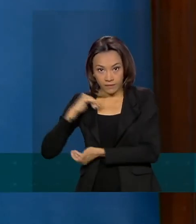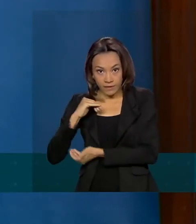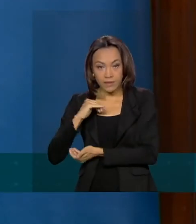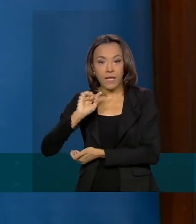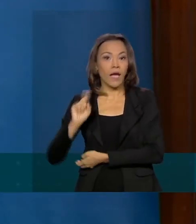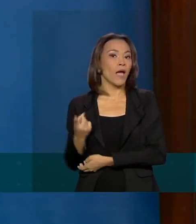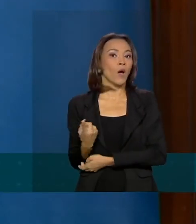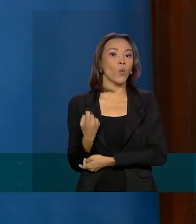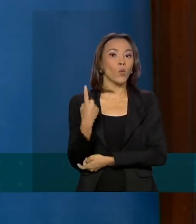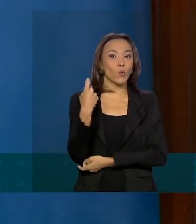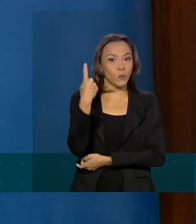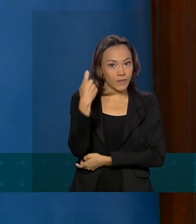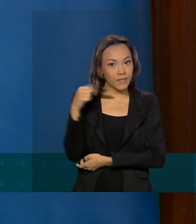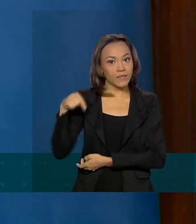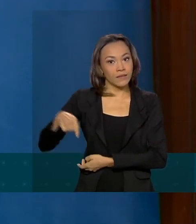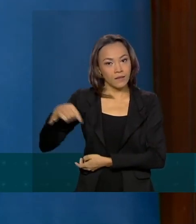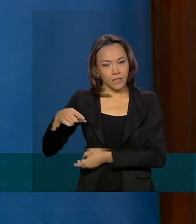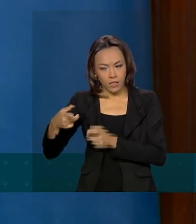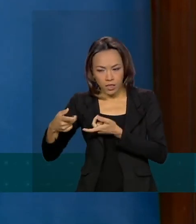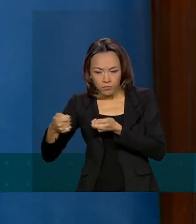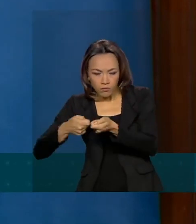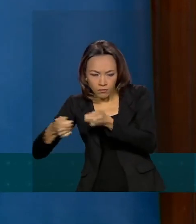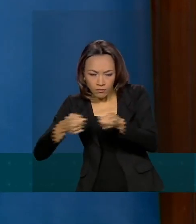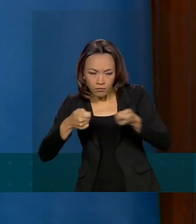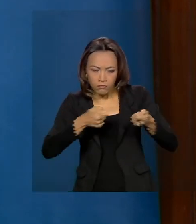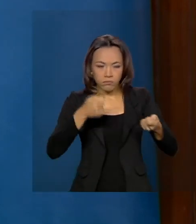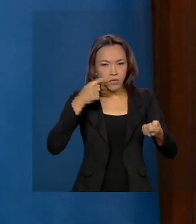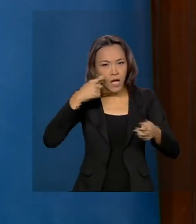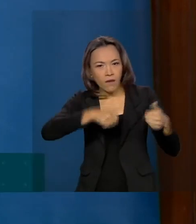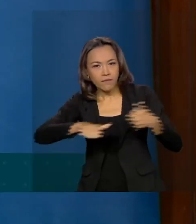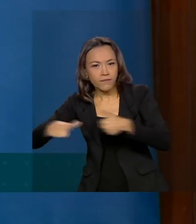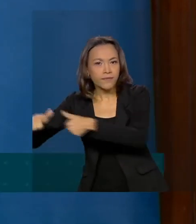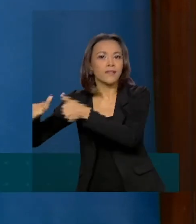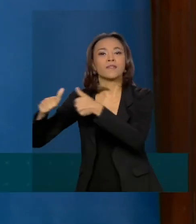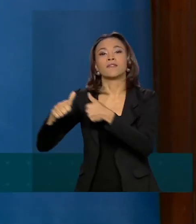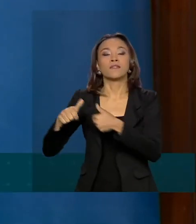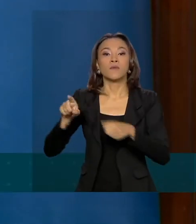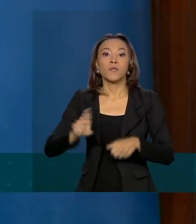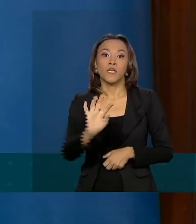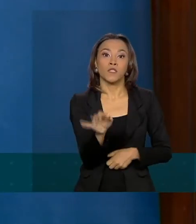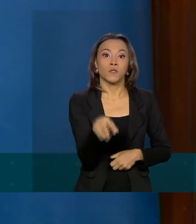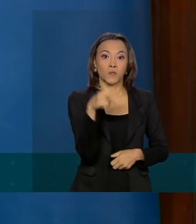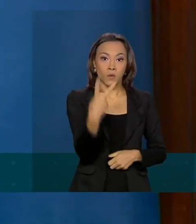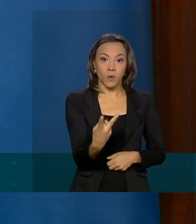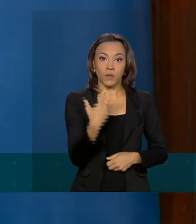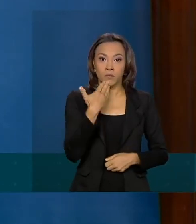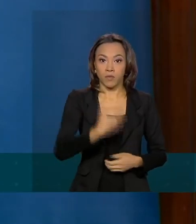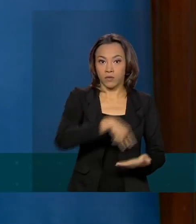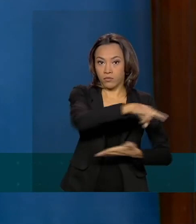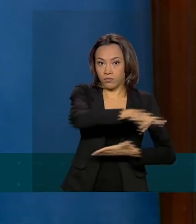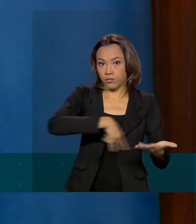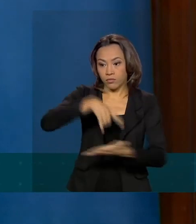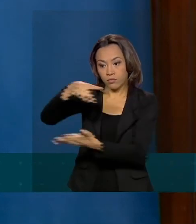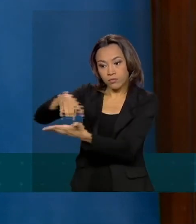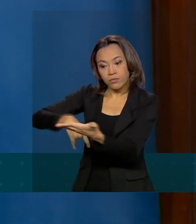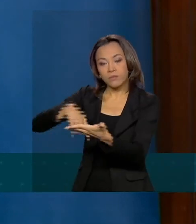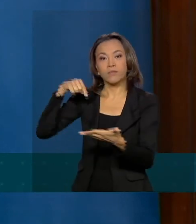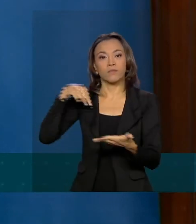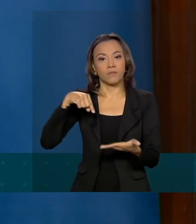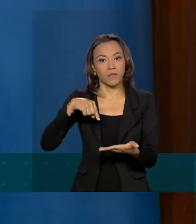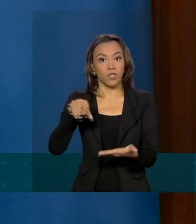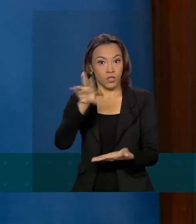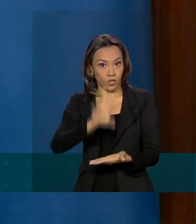reguladora do mundo a analisar ao mesmo tempo dois protocolos vacinais de uso